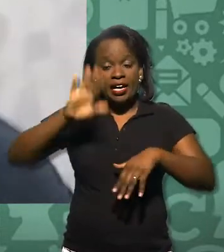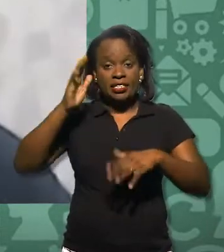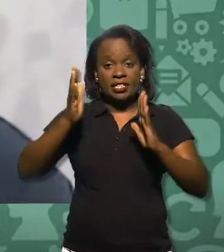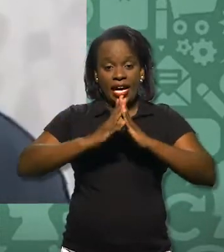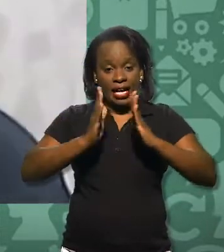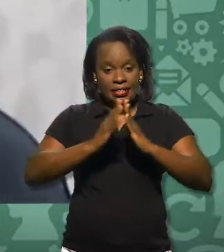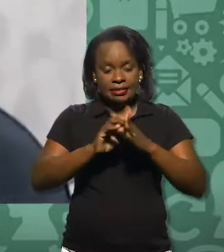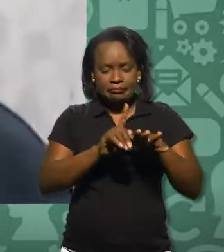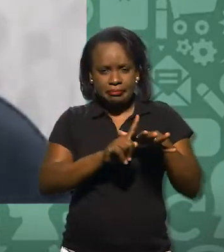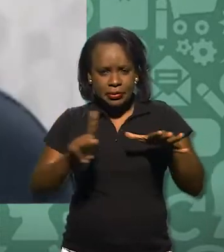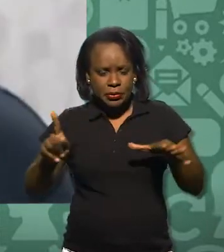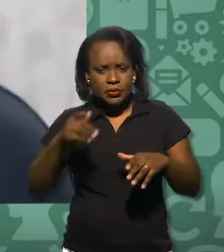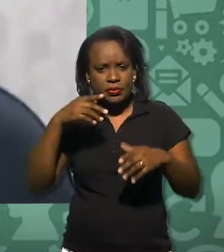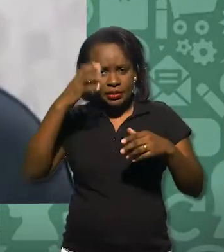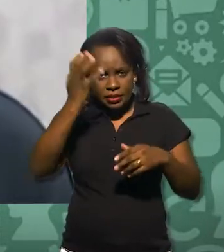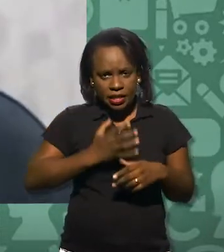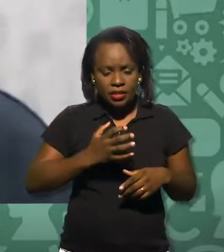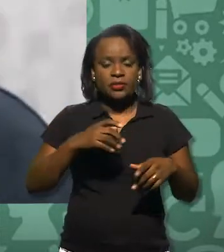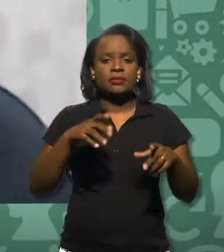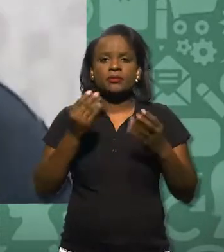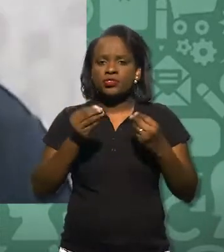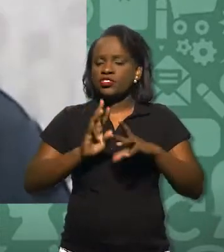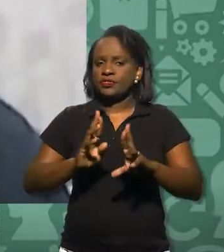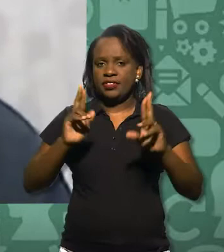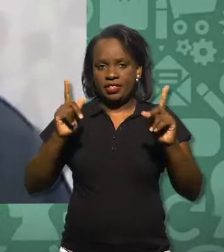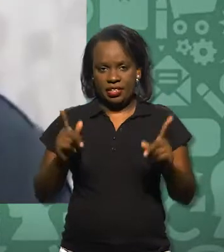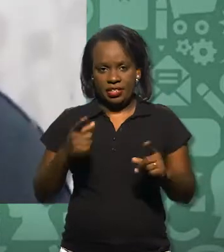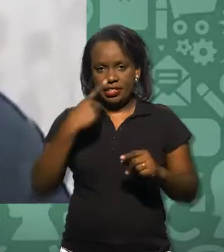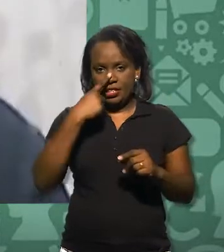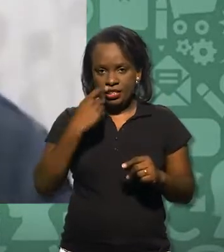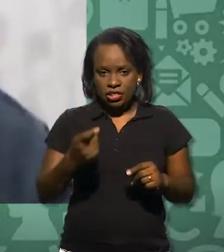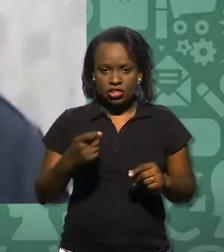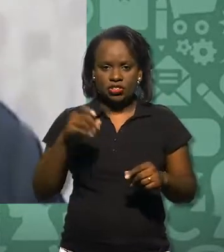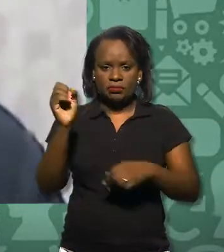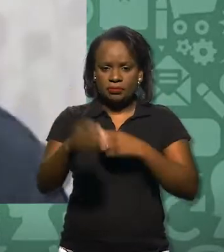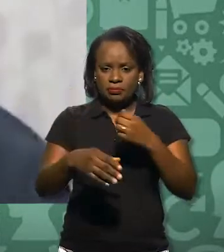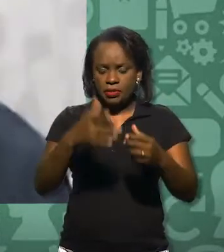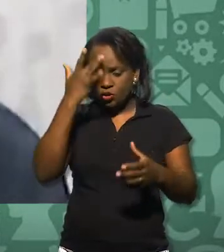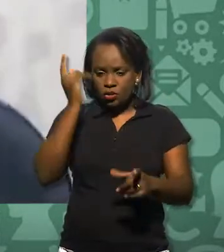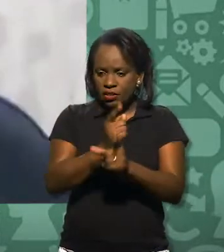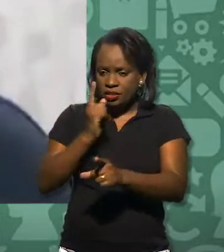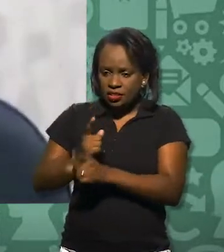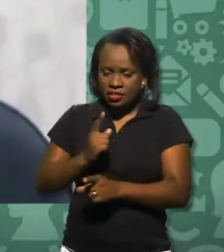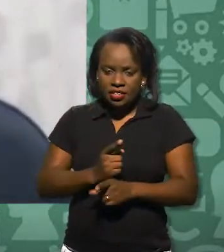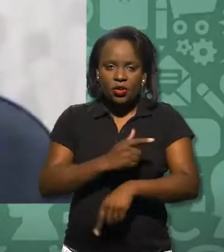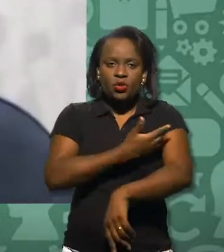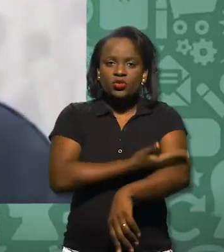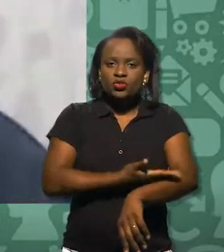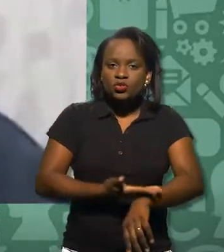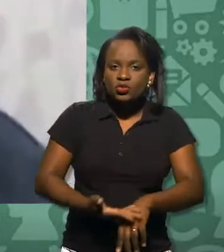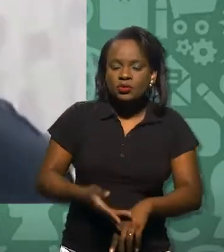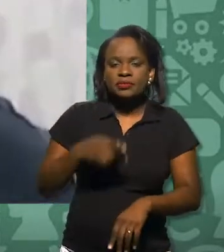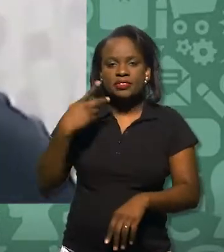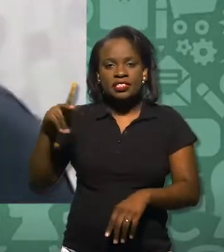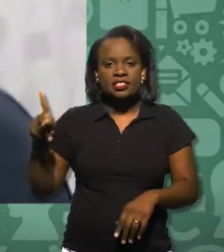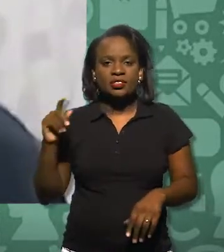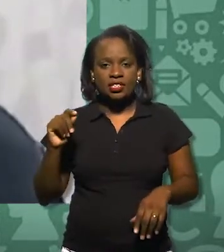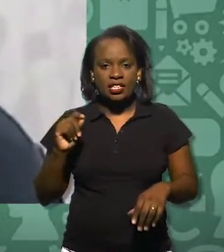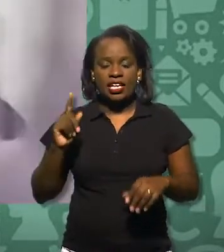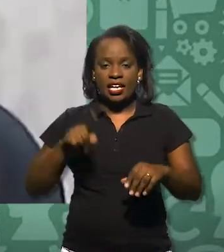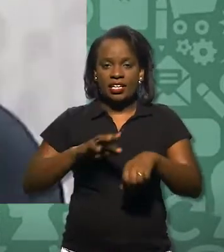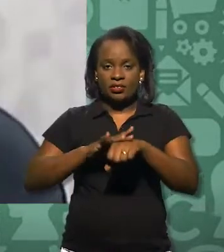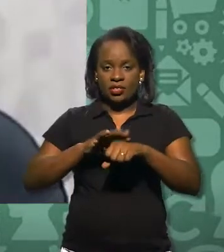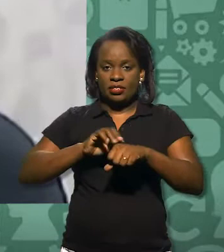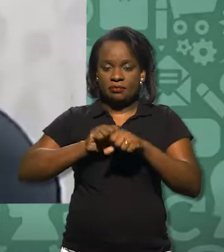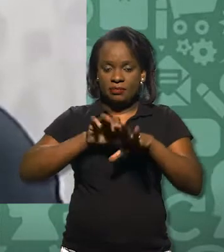mais afastadas mesmo, e foi tudo muito diferente, né? O lixo entregou as pessoas, os comportamentos, né?